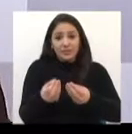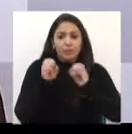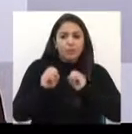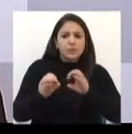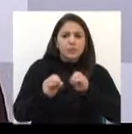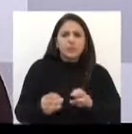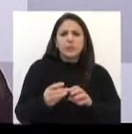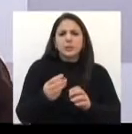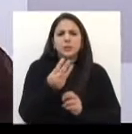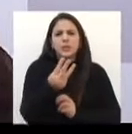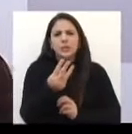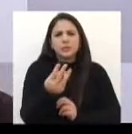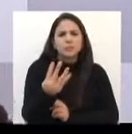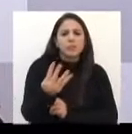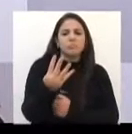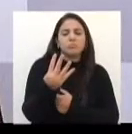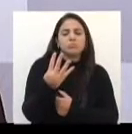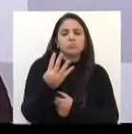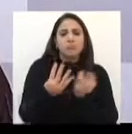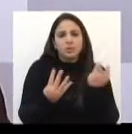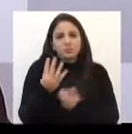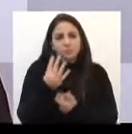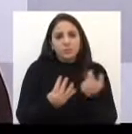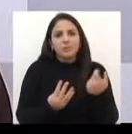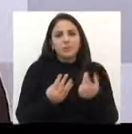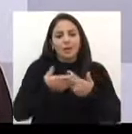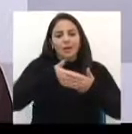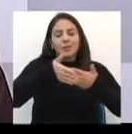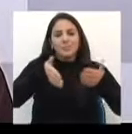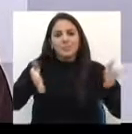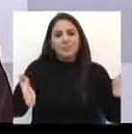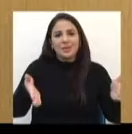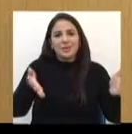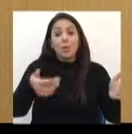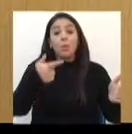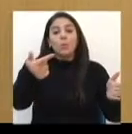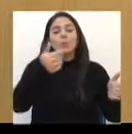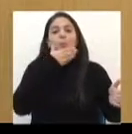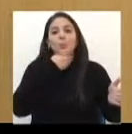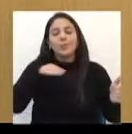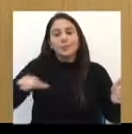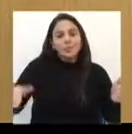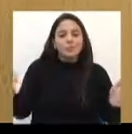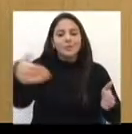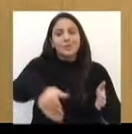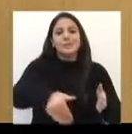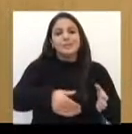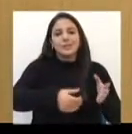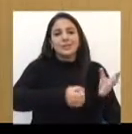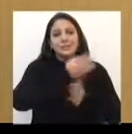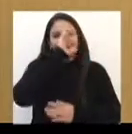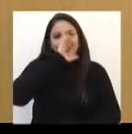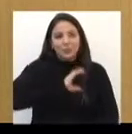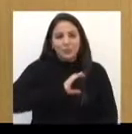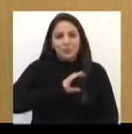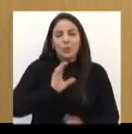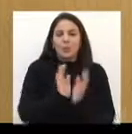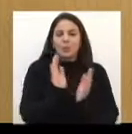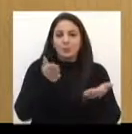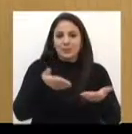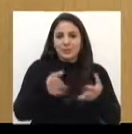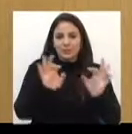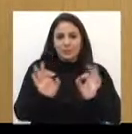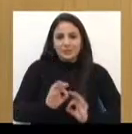5 meses, abria a porta para que um outro menino viesse a se tornar um cidadão. Comitê prepara a programação da terceira